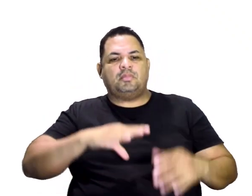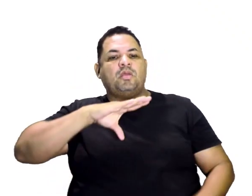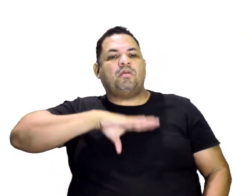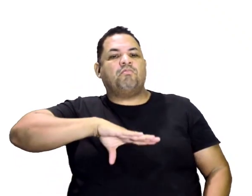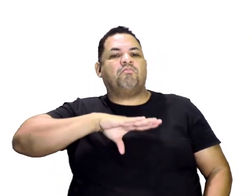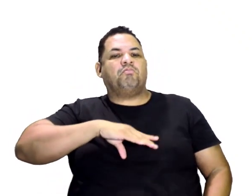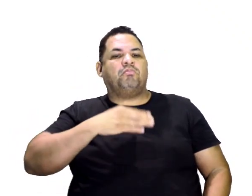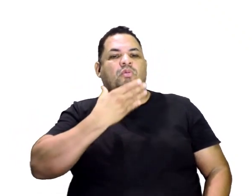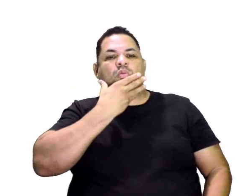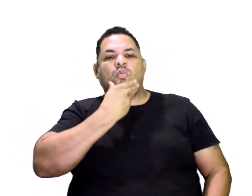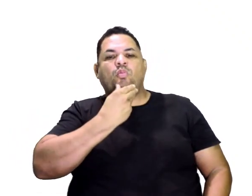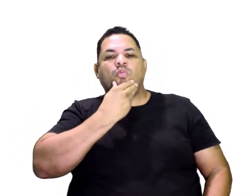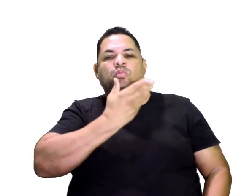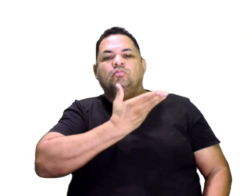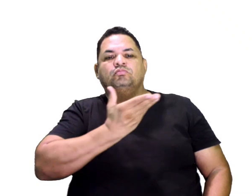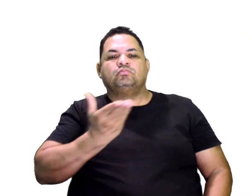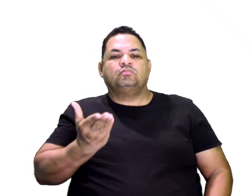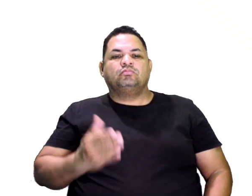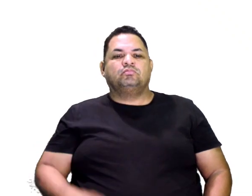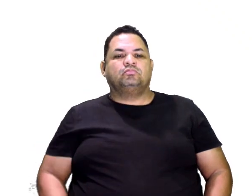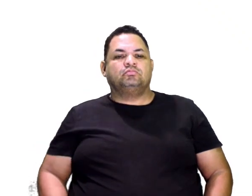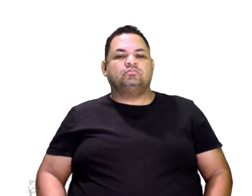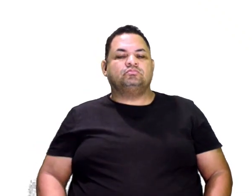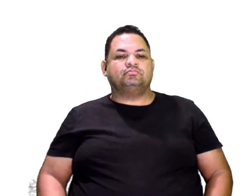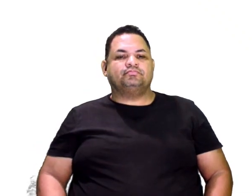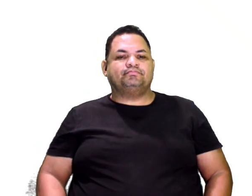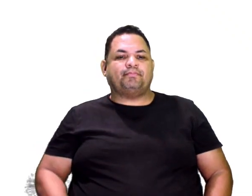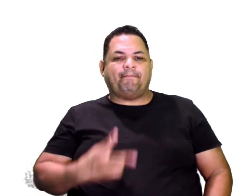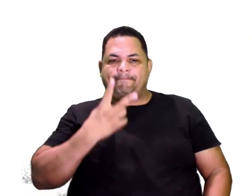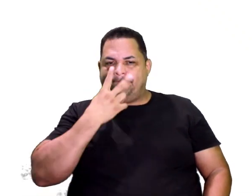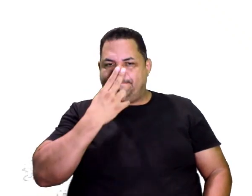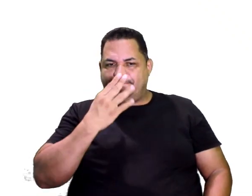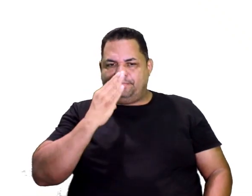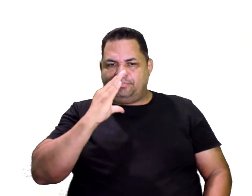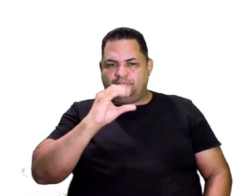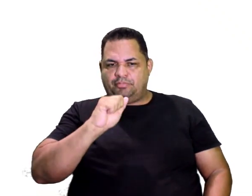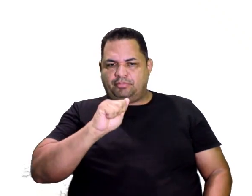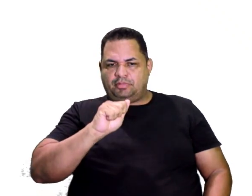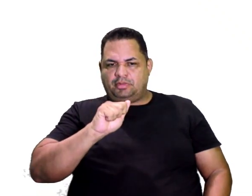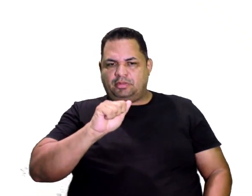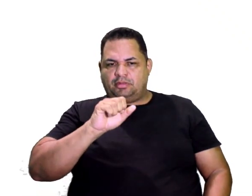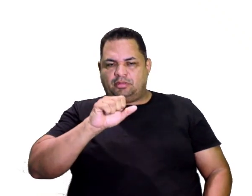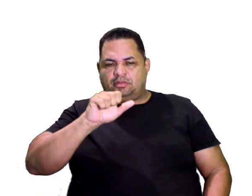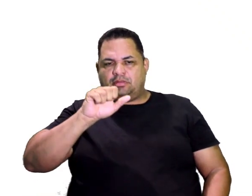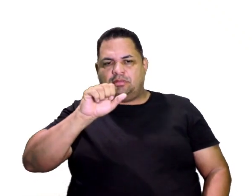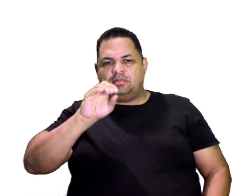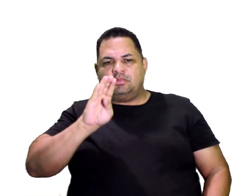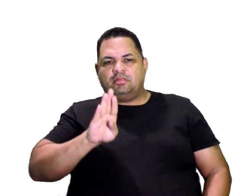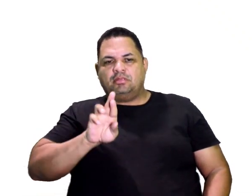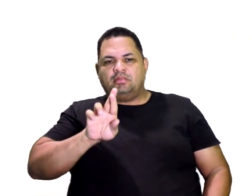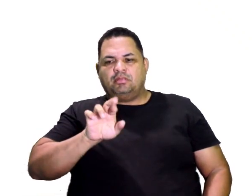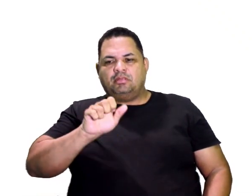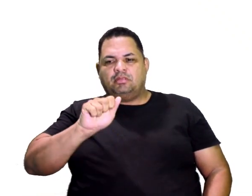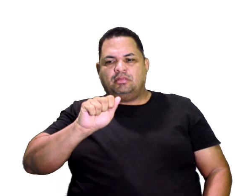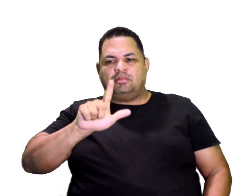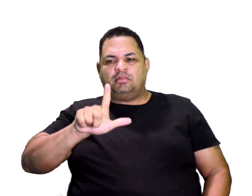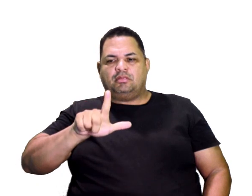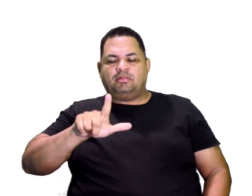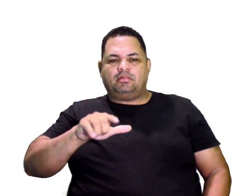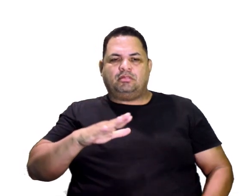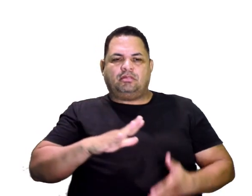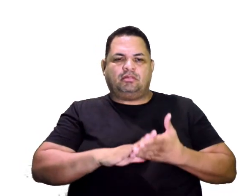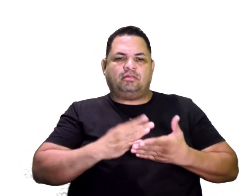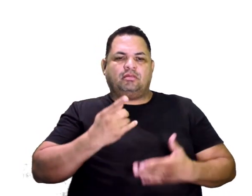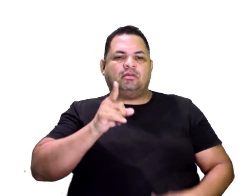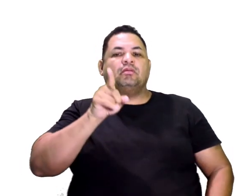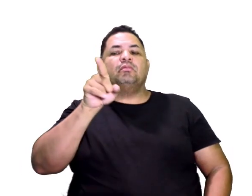portugueses, será que esse aqui é o Cabral? Provavelmente, né? Ele dentro do barco apontando para a terra,